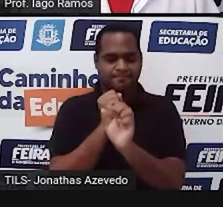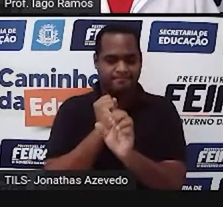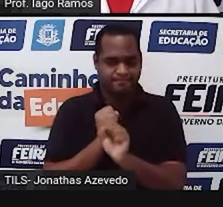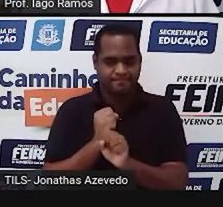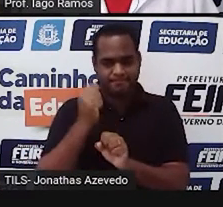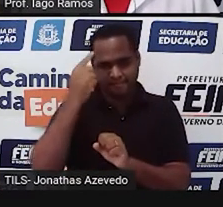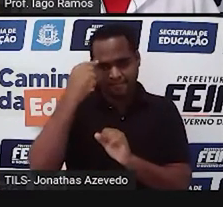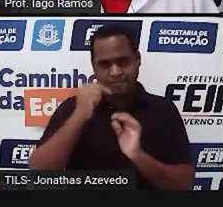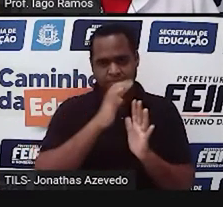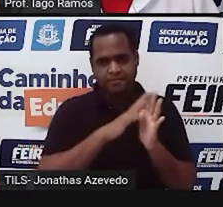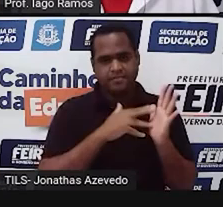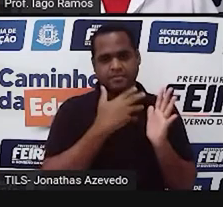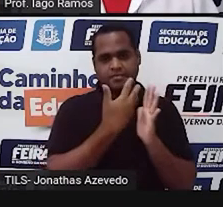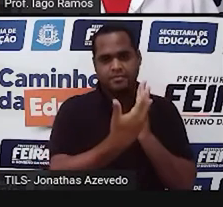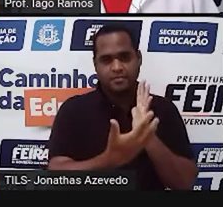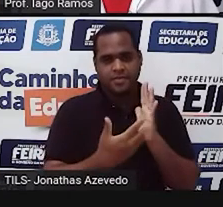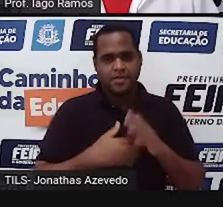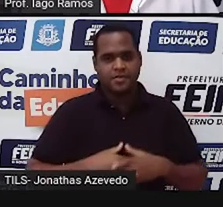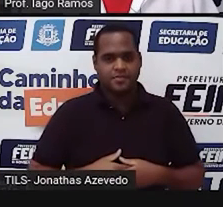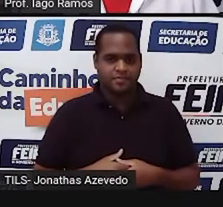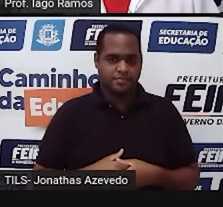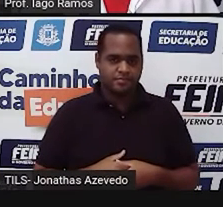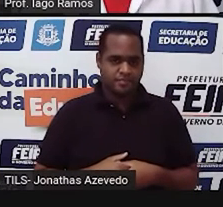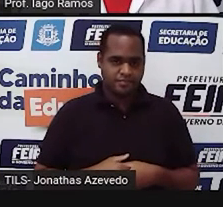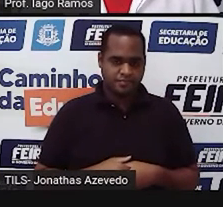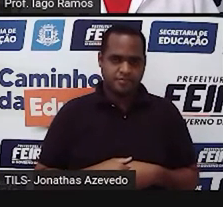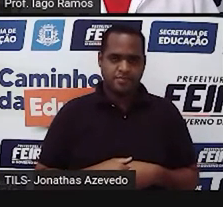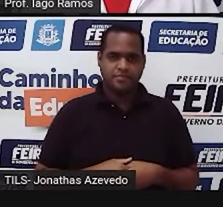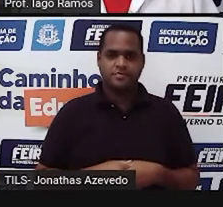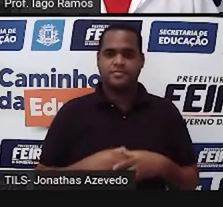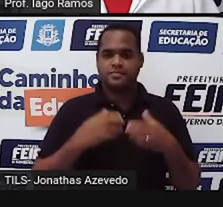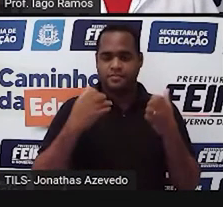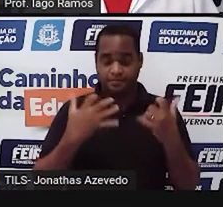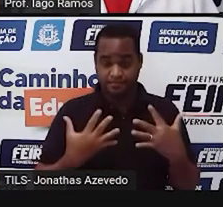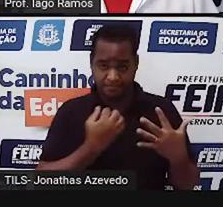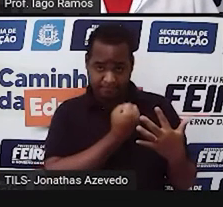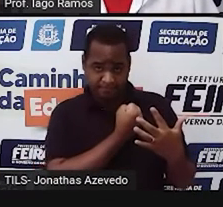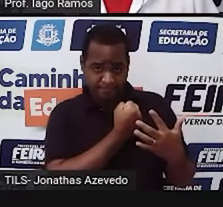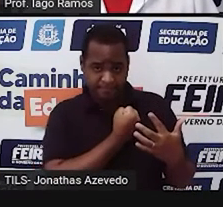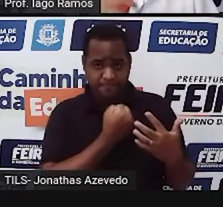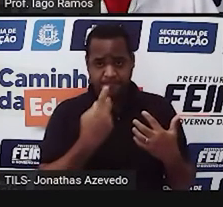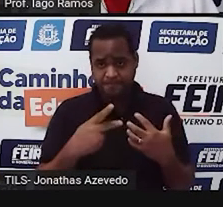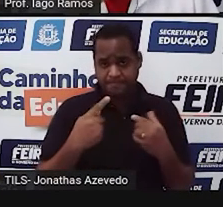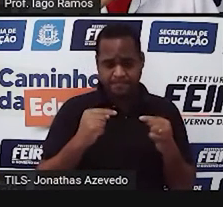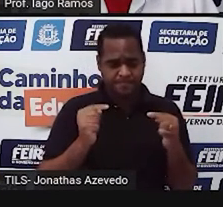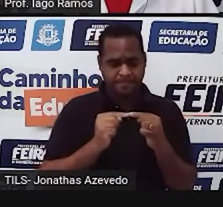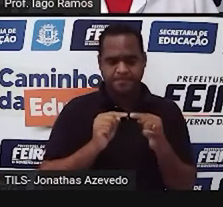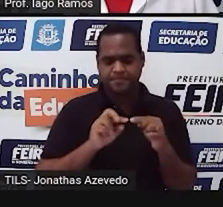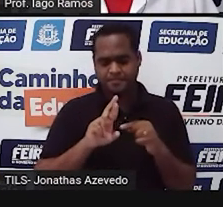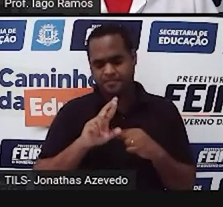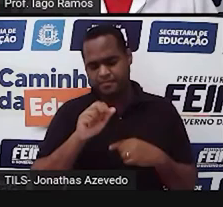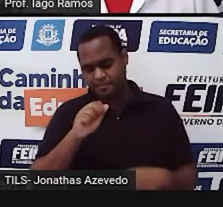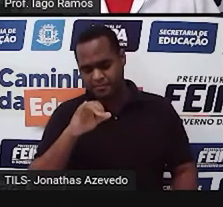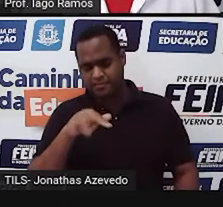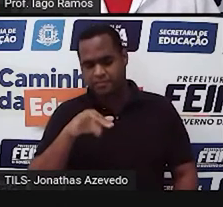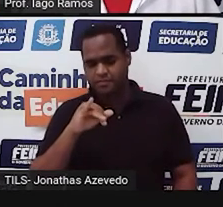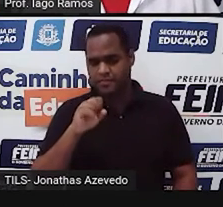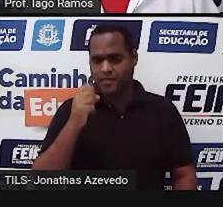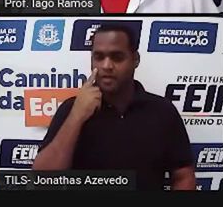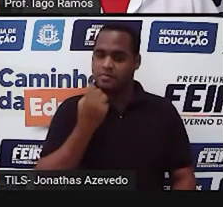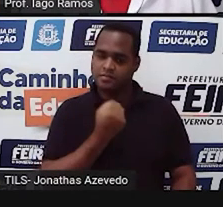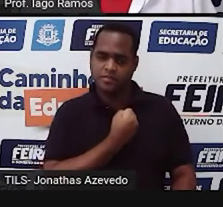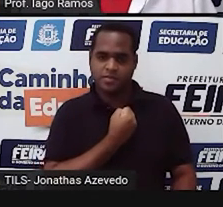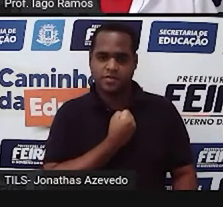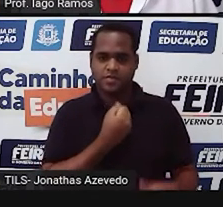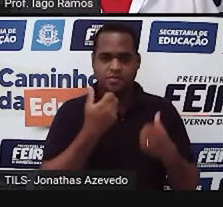aquelas notas né ali são números racionais medidas de comprimento